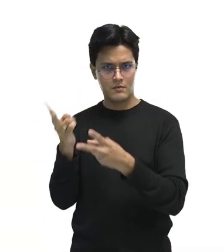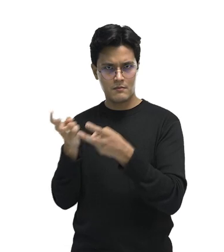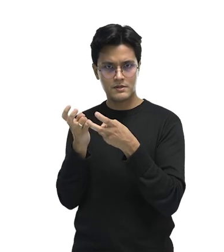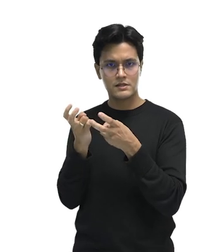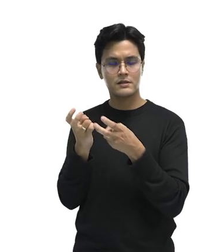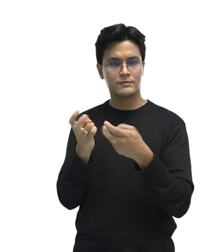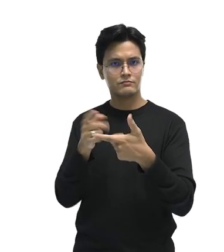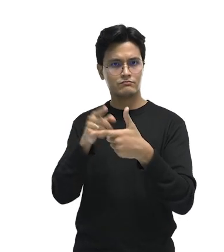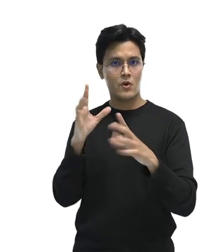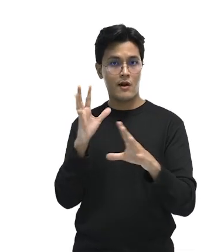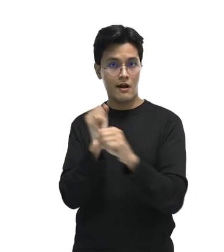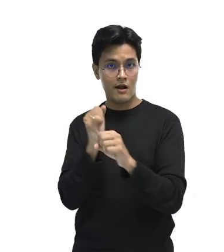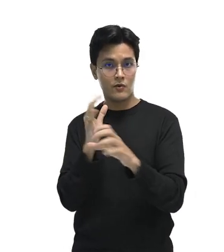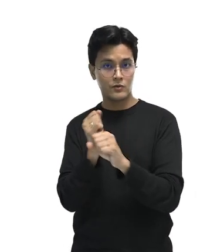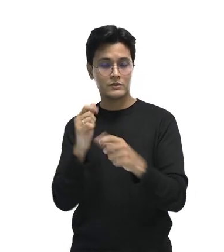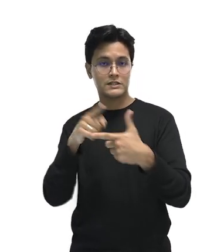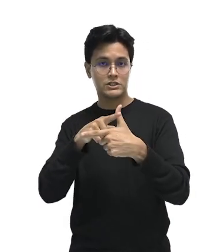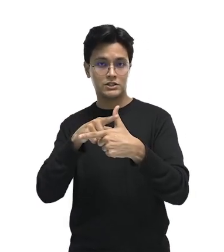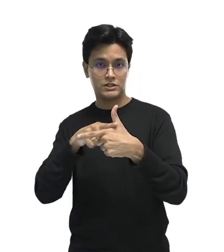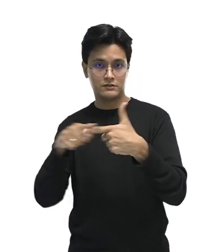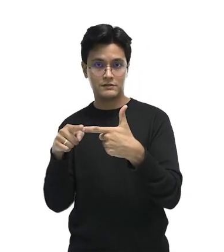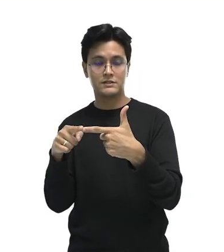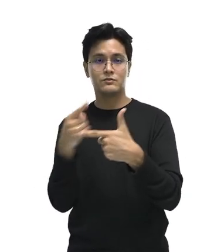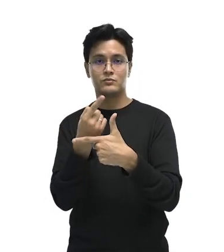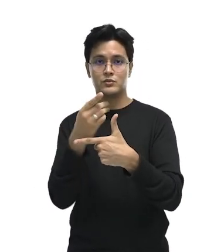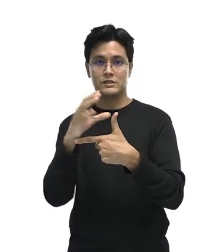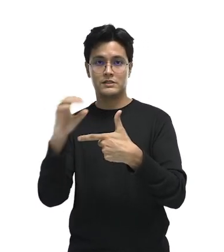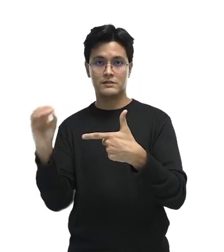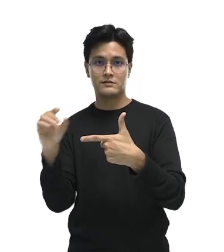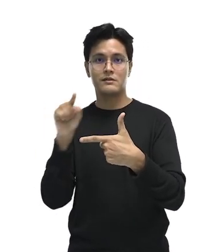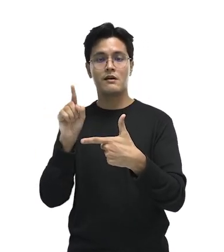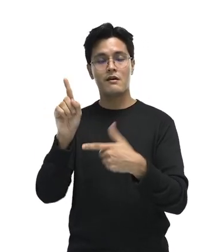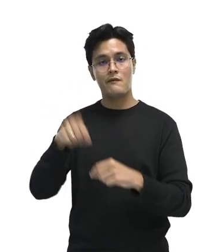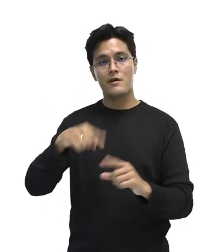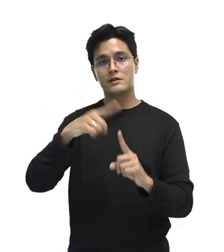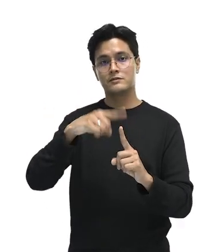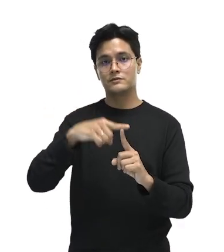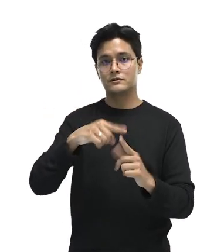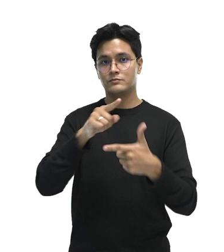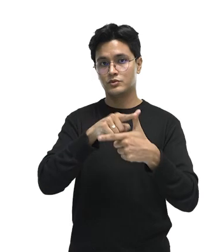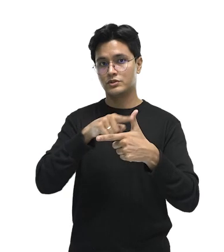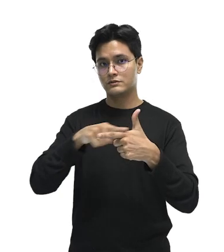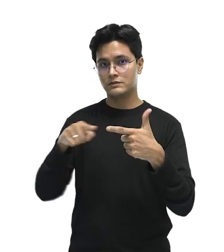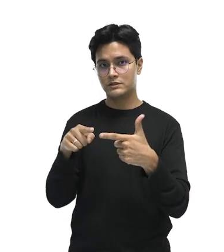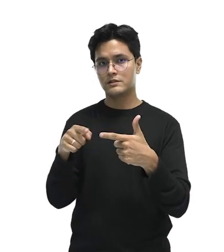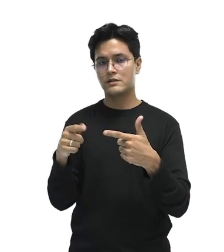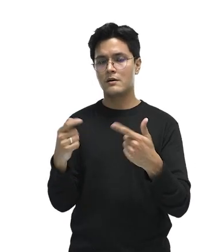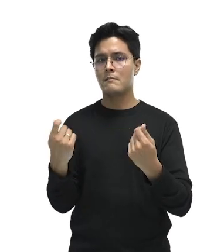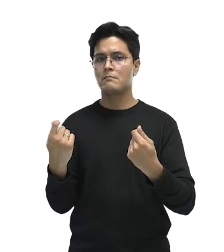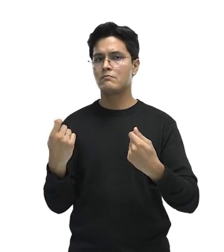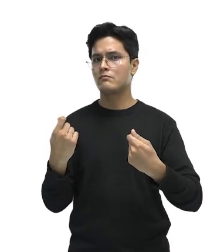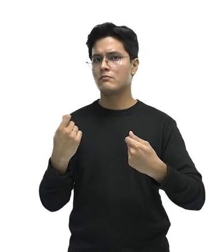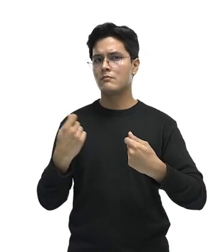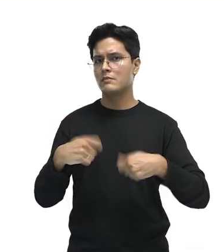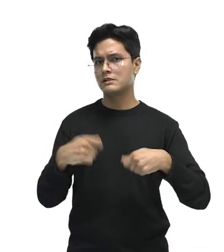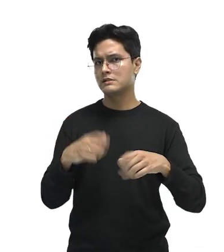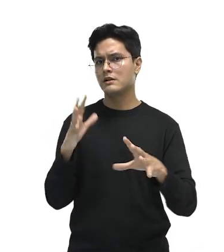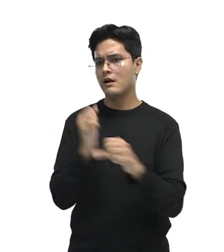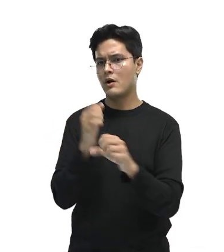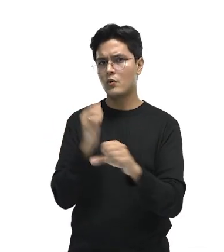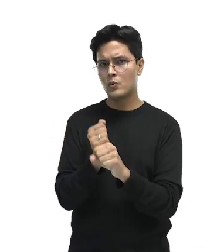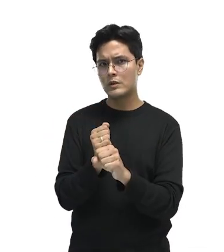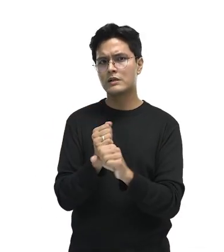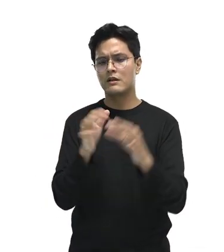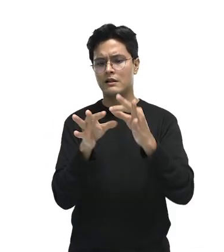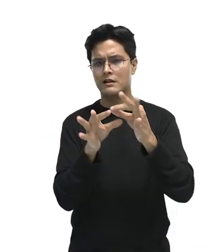divisão por 100, né? É um tipo de divisão que a gente nem precisa fazer nenhum cálculo. Basta